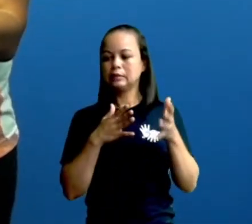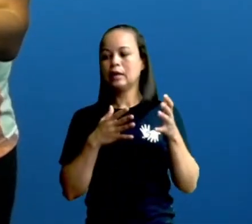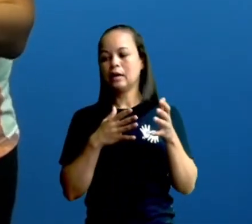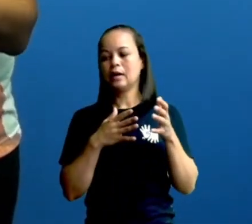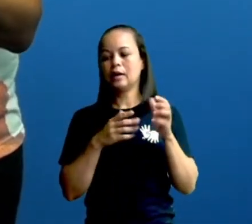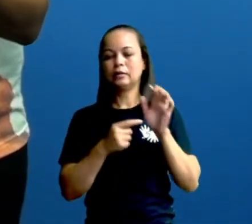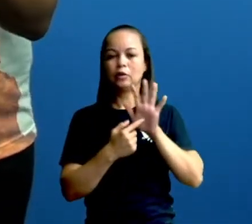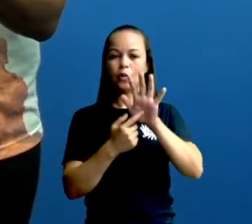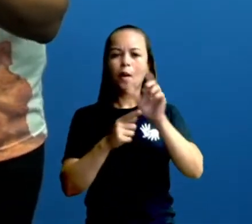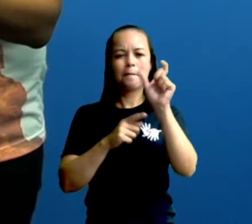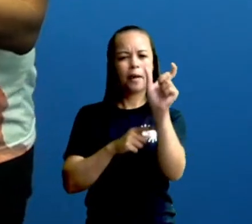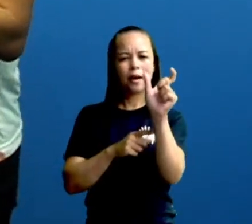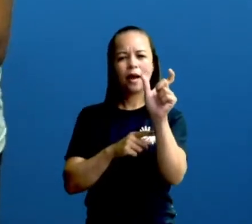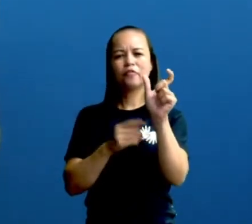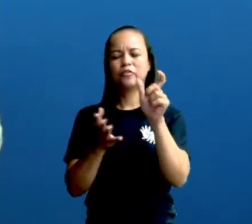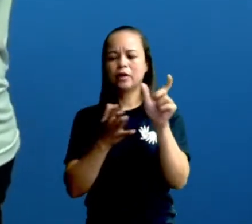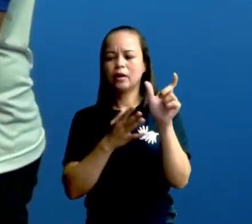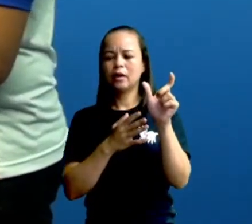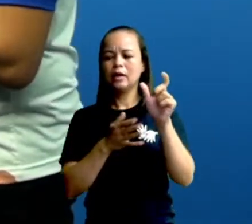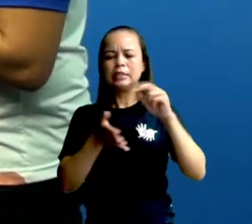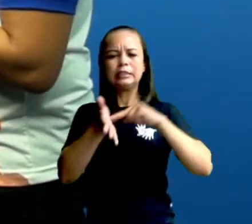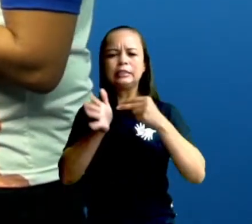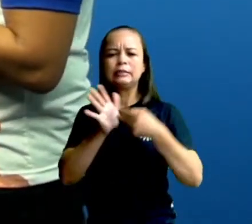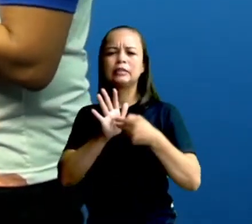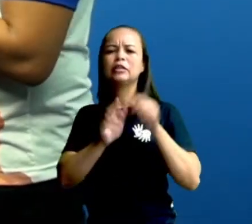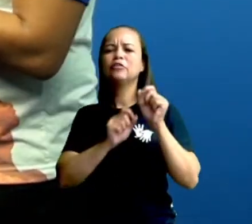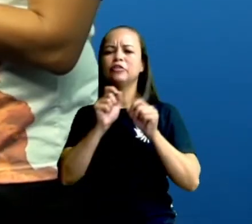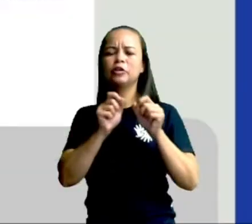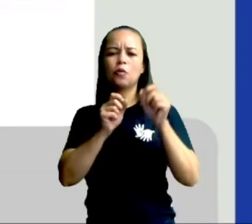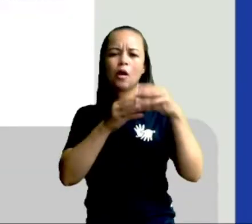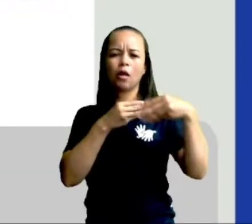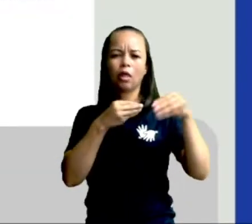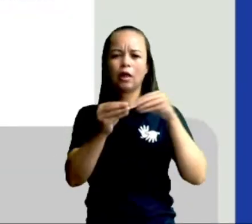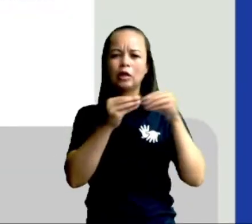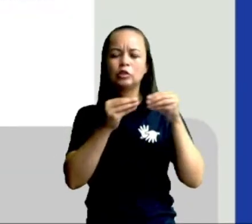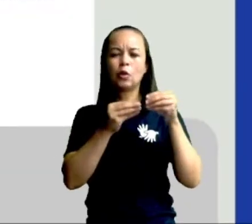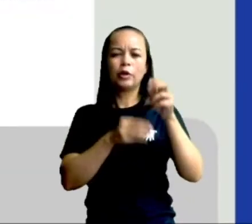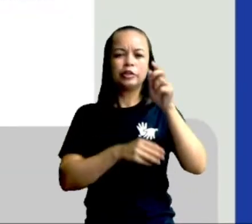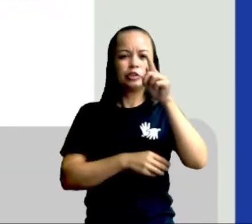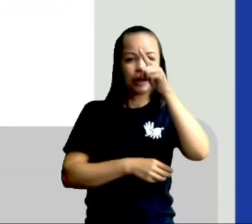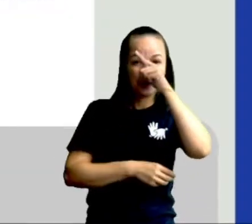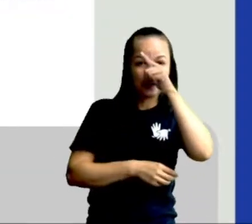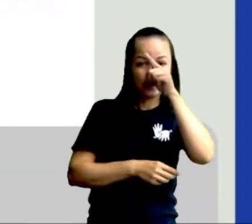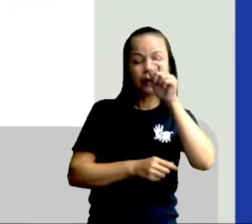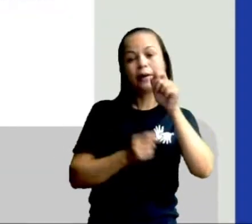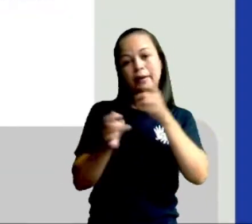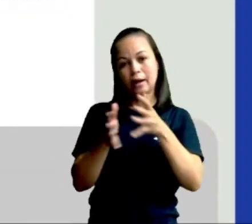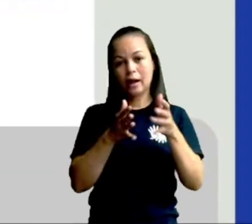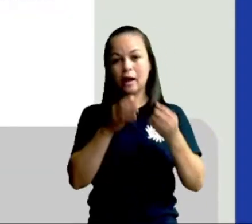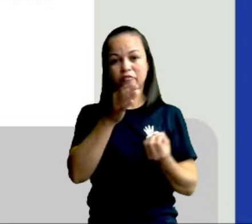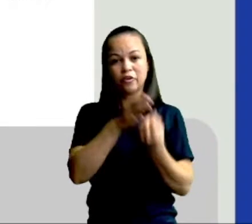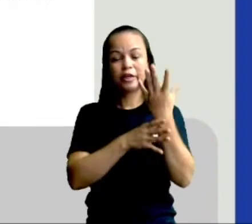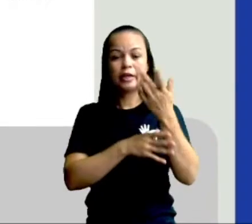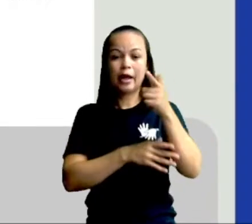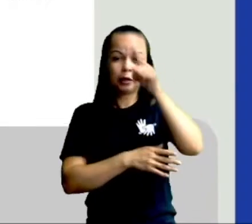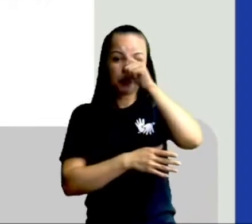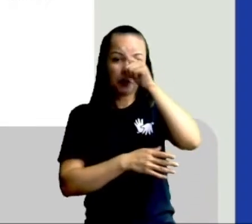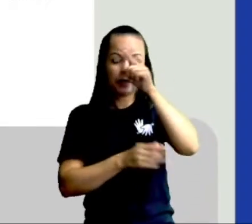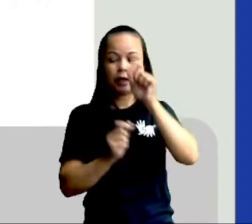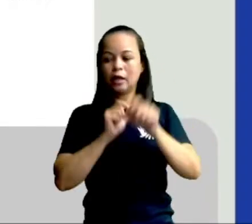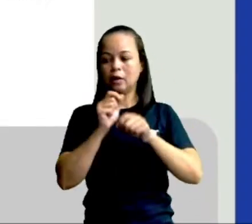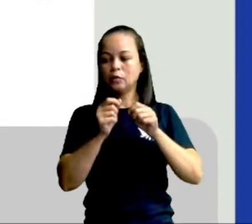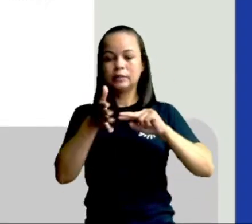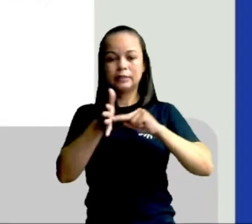da palavra. O que significa a palavra plástico? Então, é uma palavra de origem grega, que quer dizer o quê? Como está dizendo, a origem da palavra vem do grego,